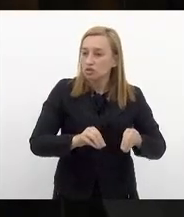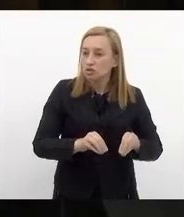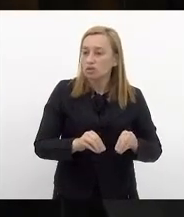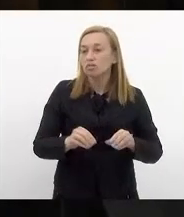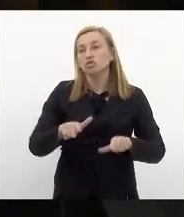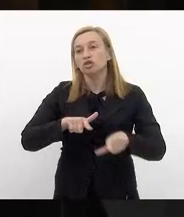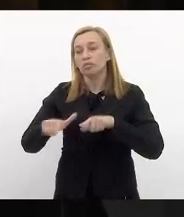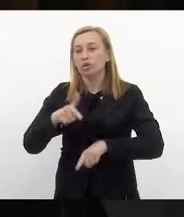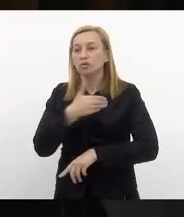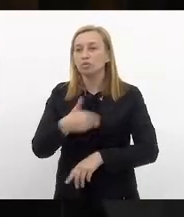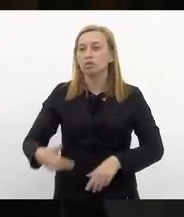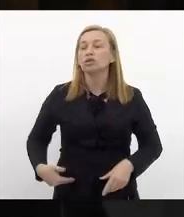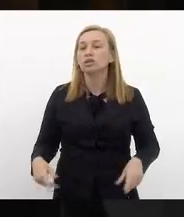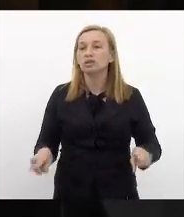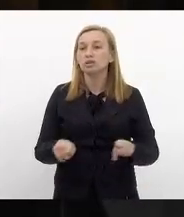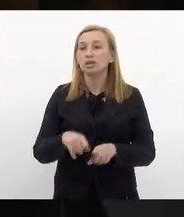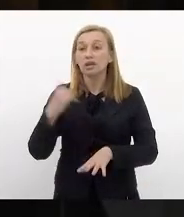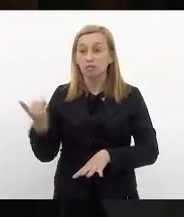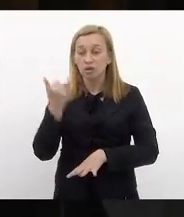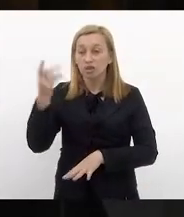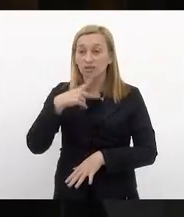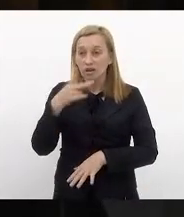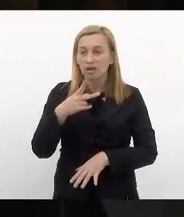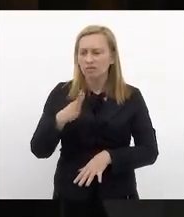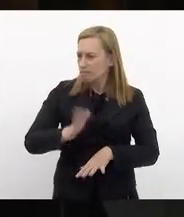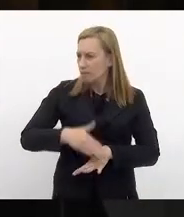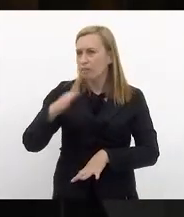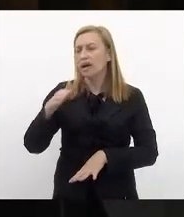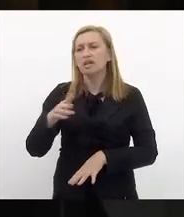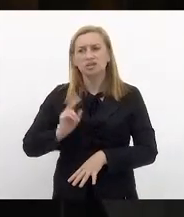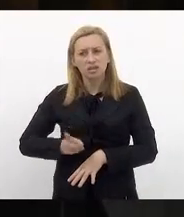além. E é importante dizer que ele vai além.